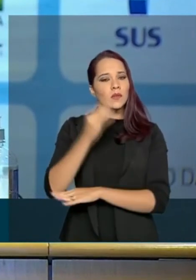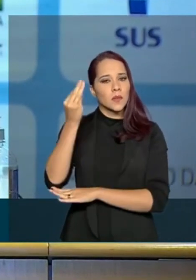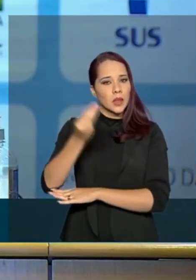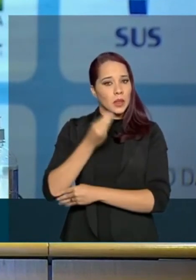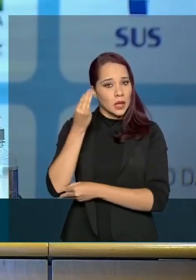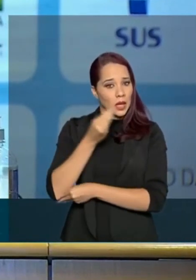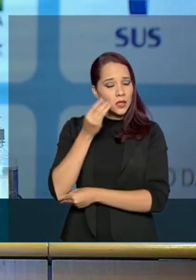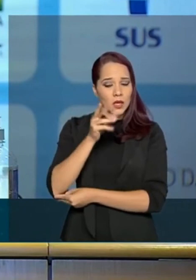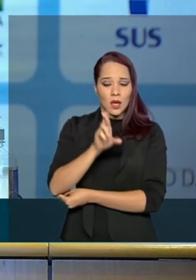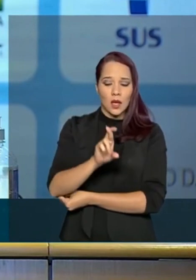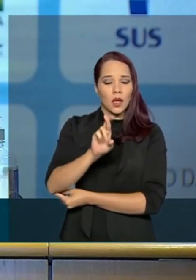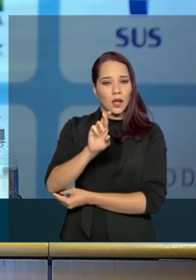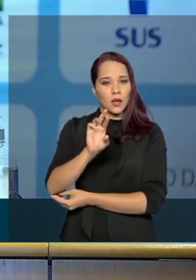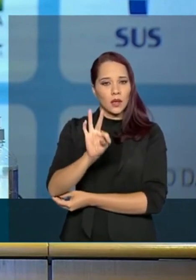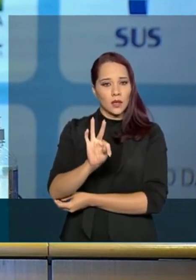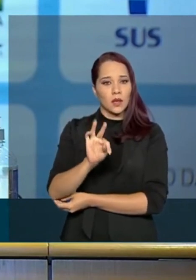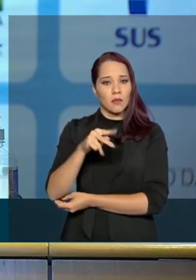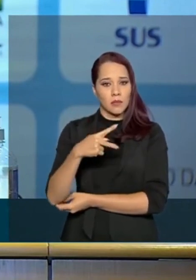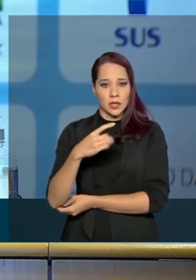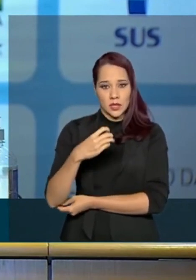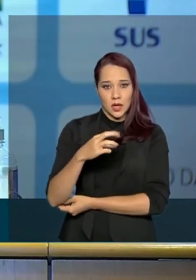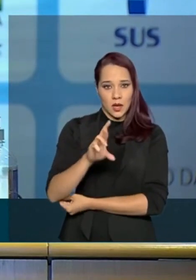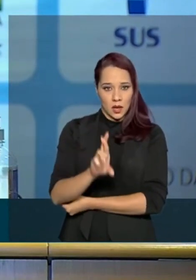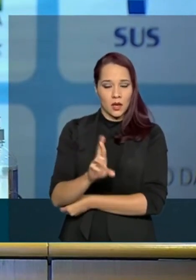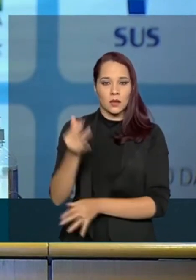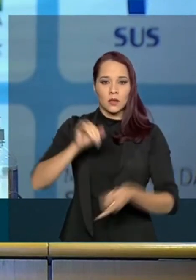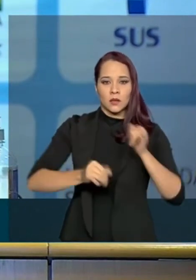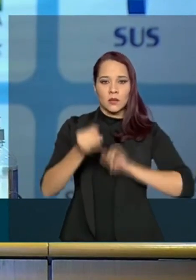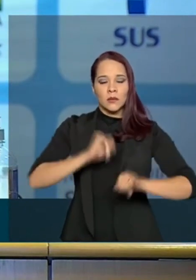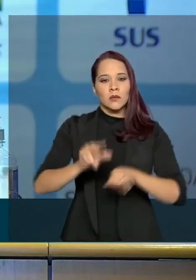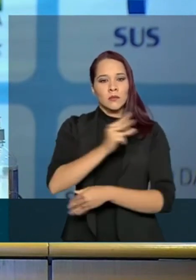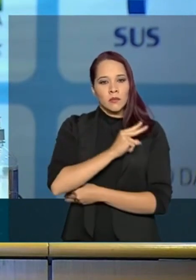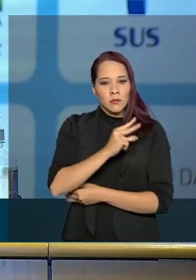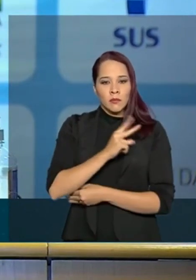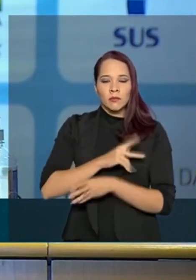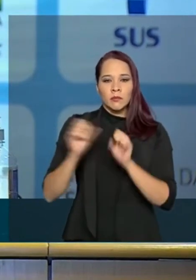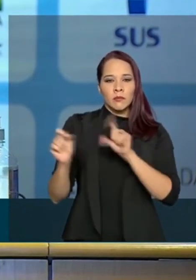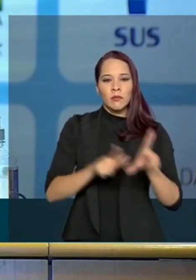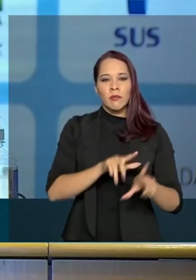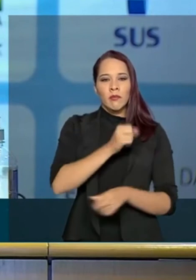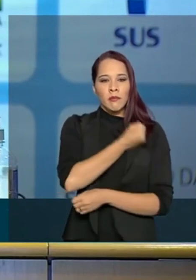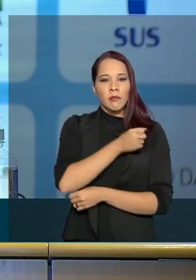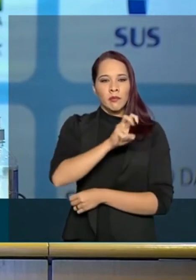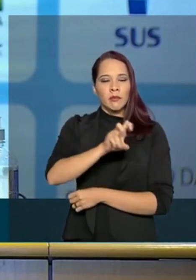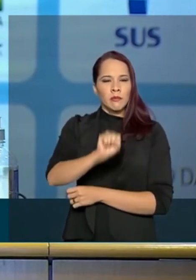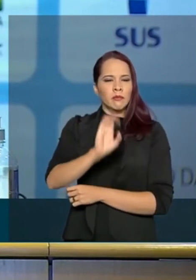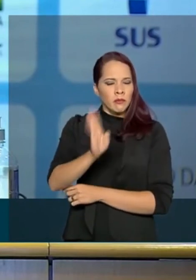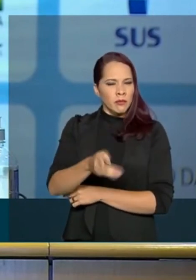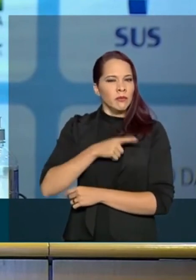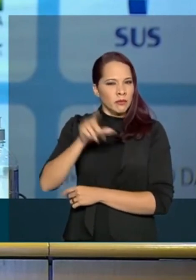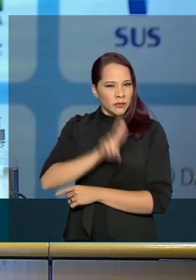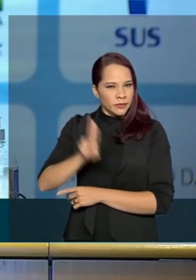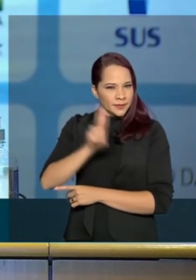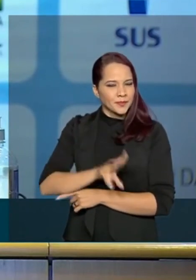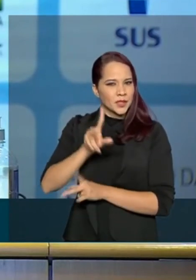testagem RT-PCR de laboratórios particulares no slide 58 já estão sendo usados